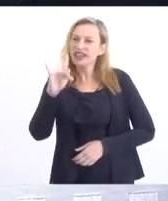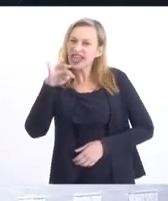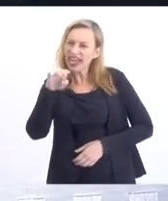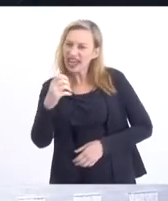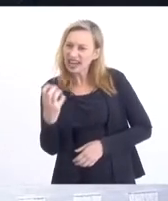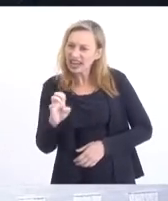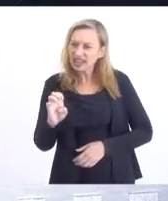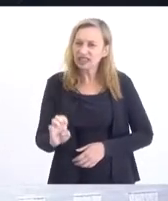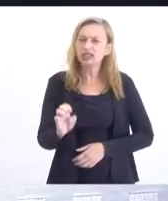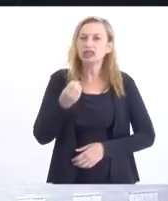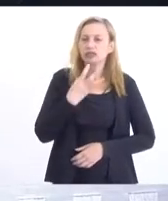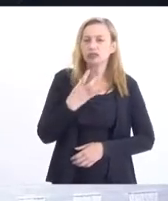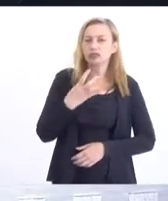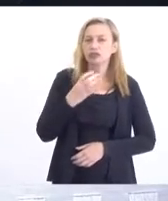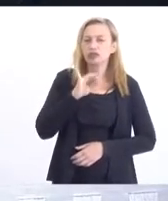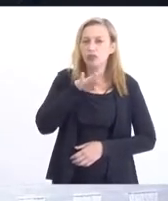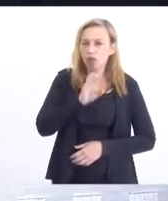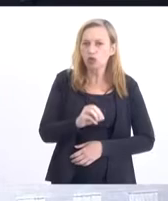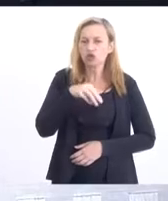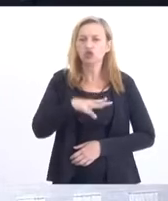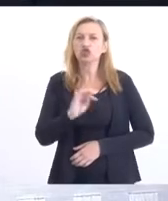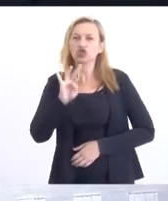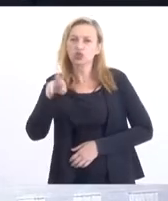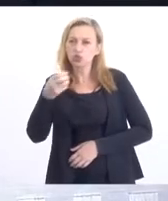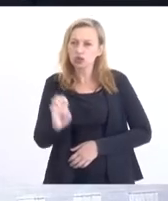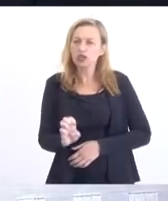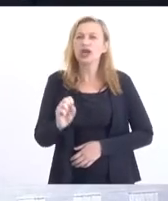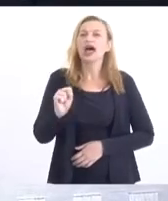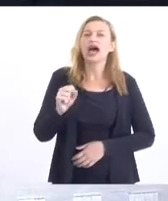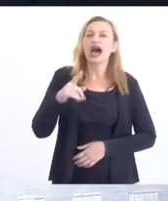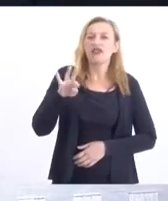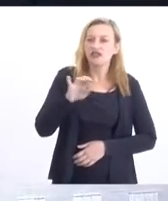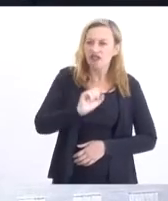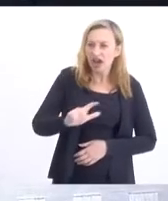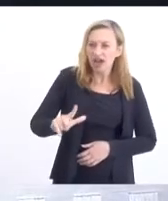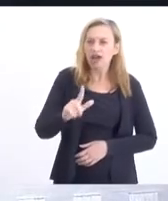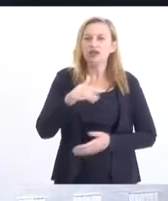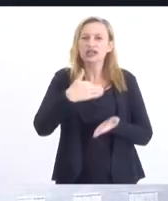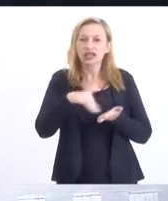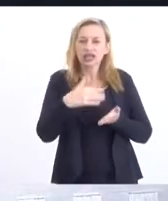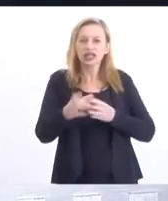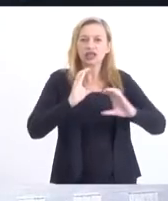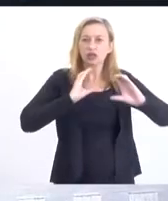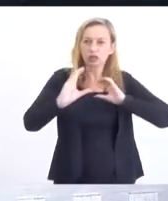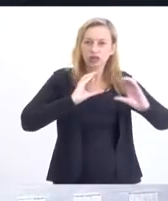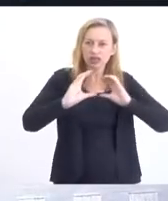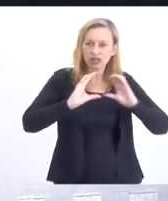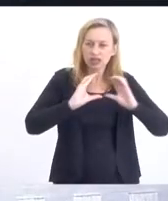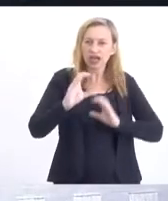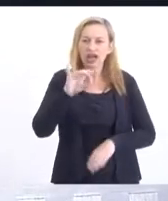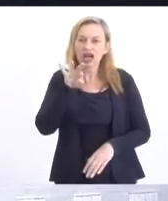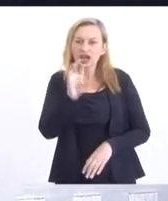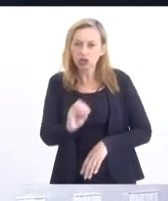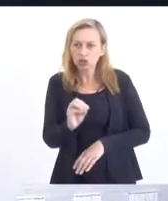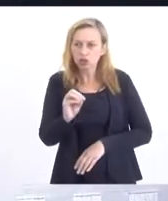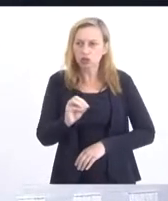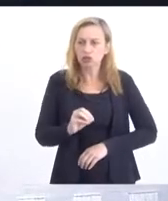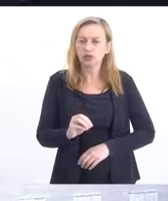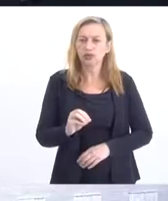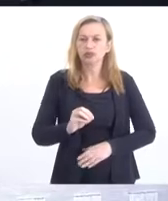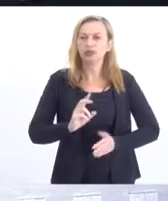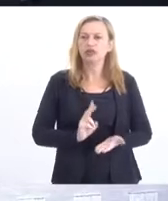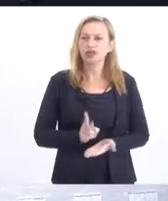das Finanças de Bom Jesus. Rafael Matias, secretário de Comunicação de Cardoso Moreira.